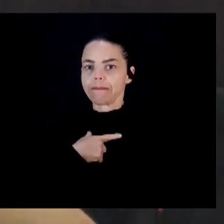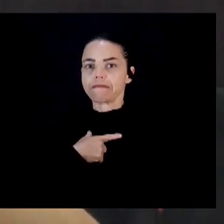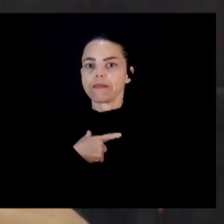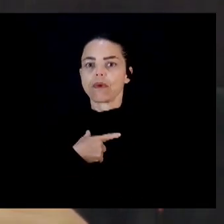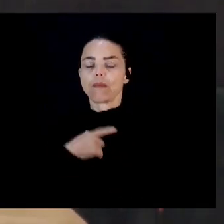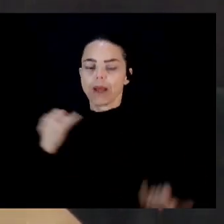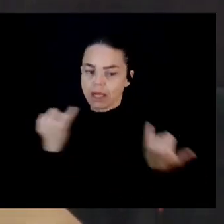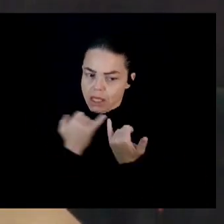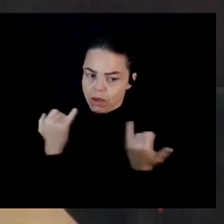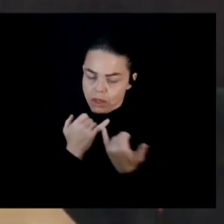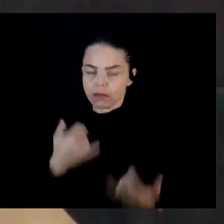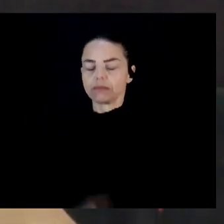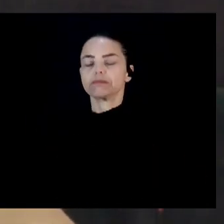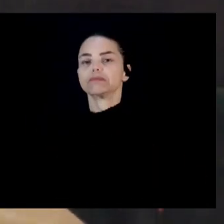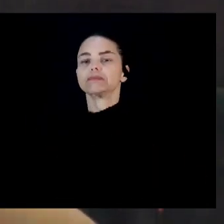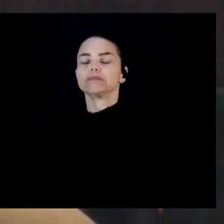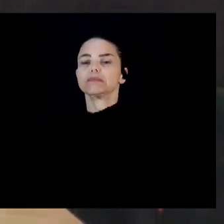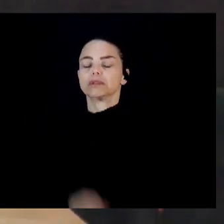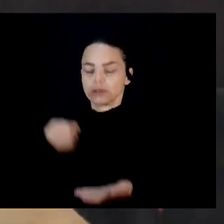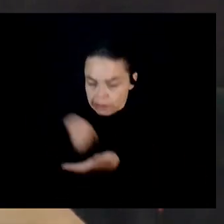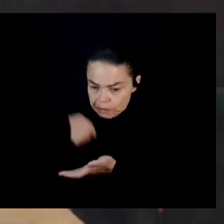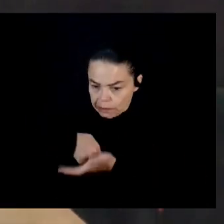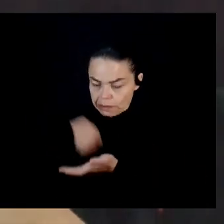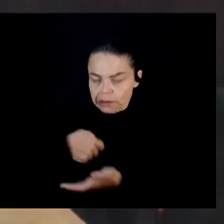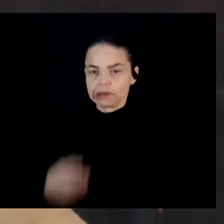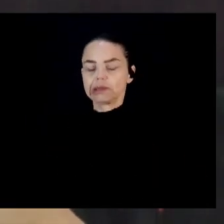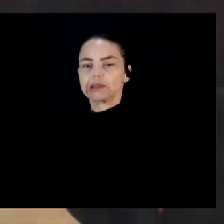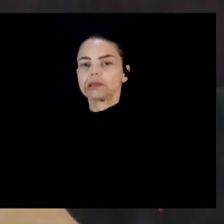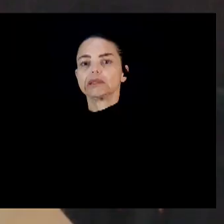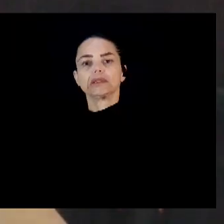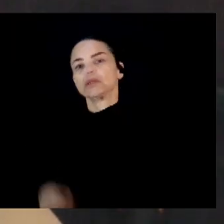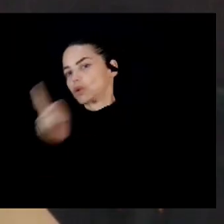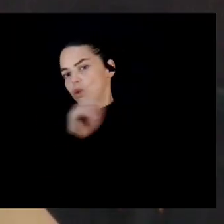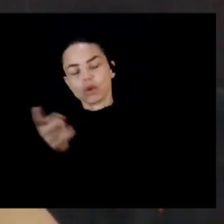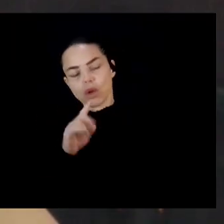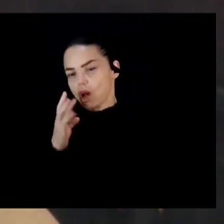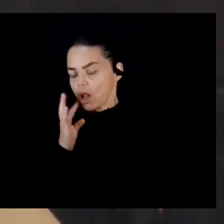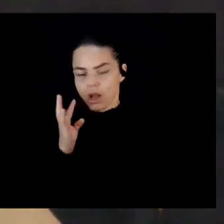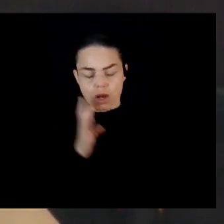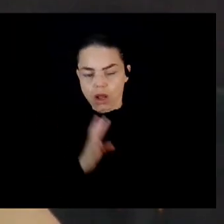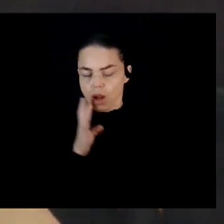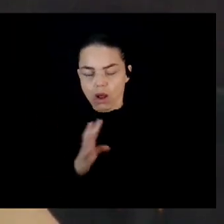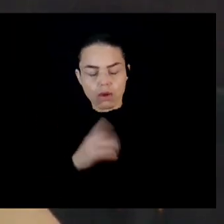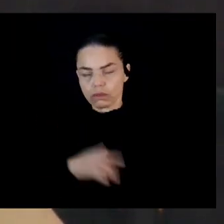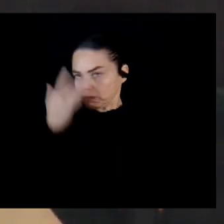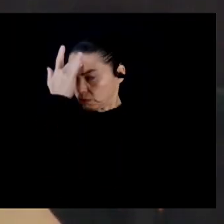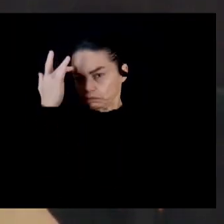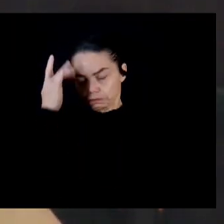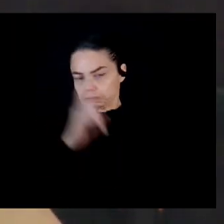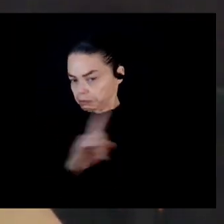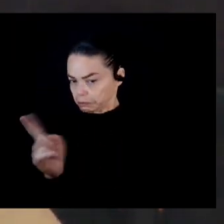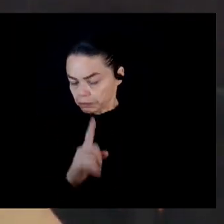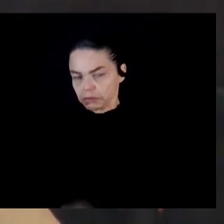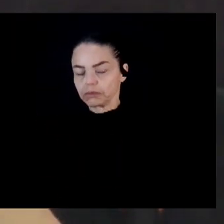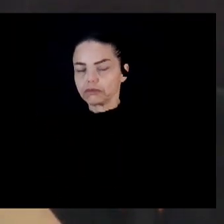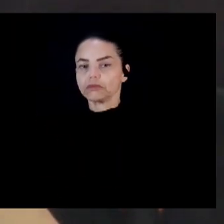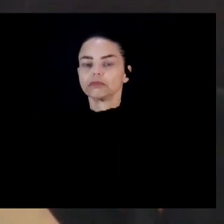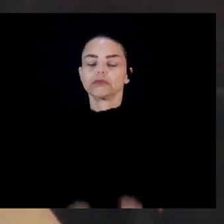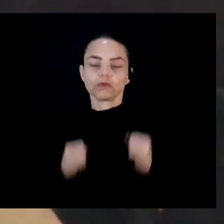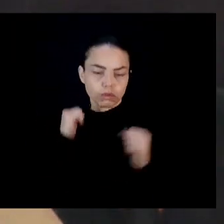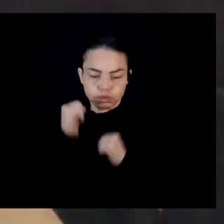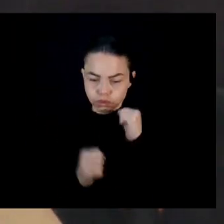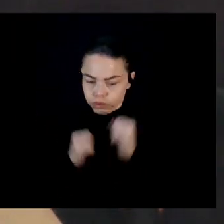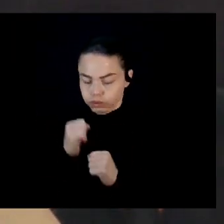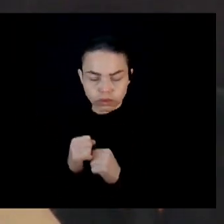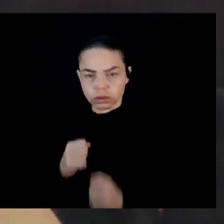atenção. Virou cobrança demais, isso já não está fazendo bem para você. Assim como a André comentou que na corrida, né, você acabou se cobrando Sim. demais,